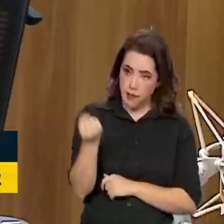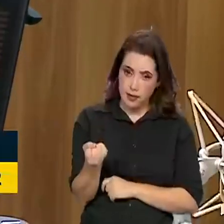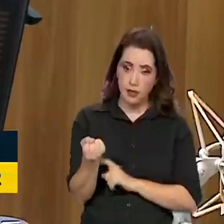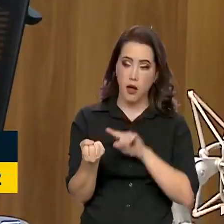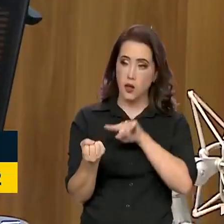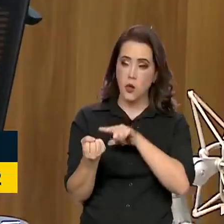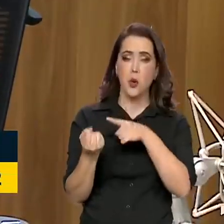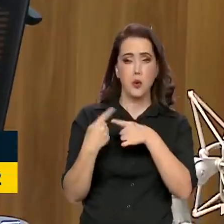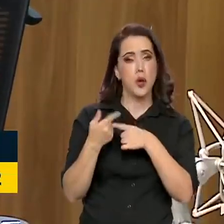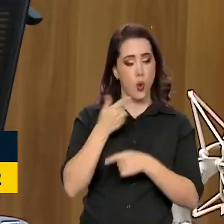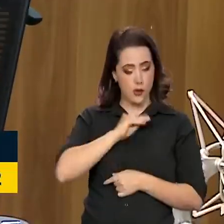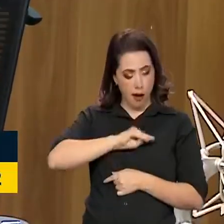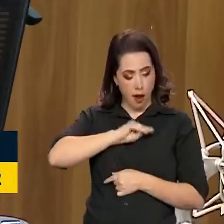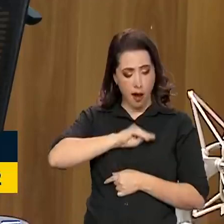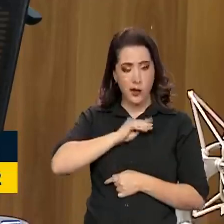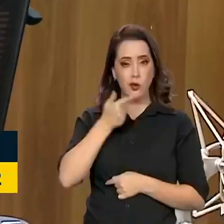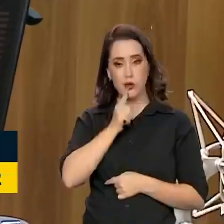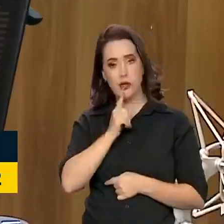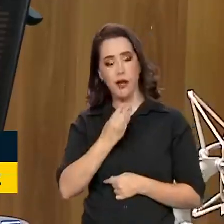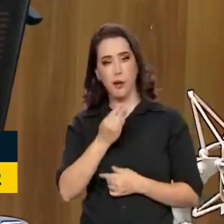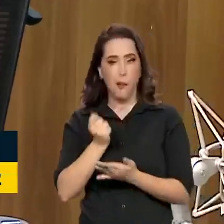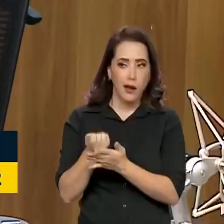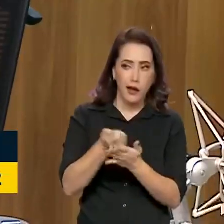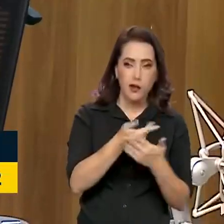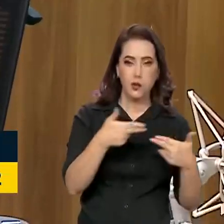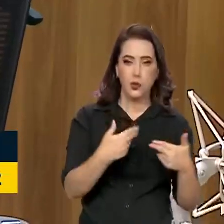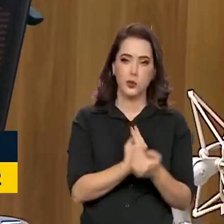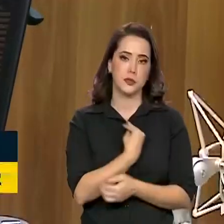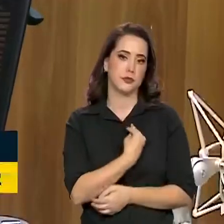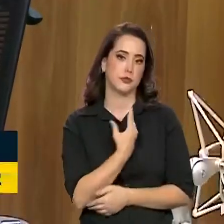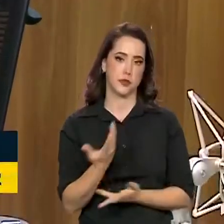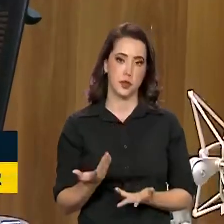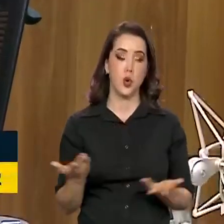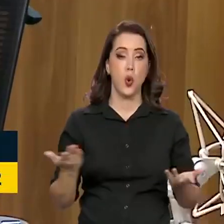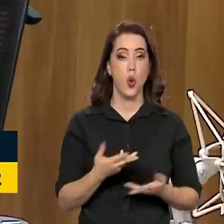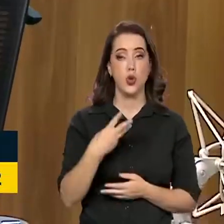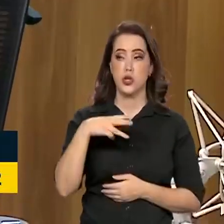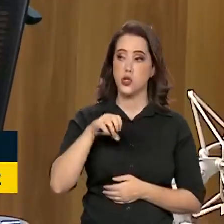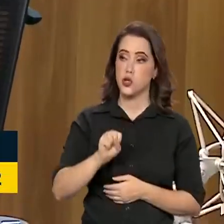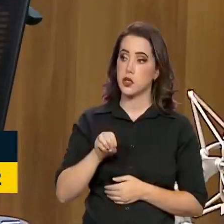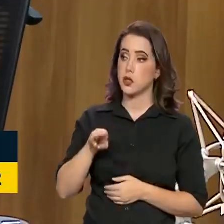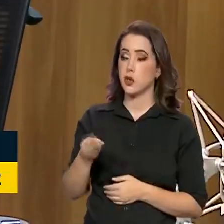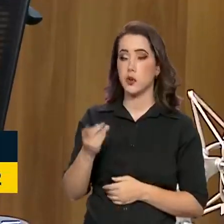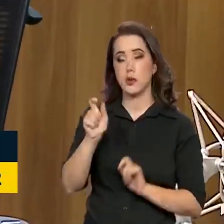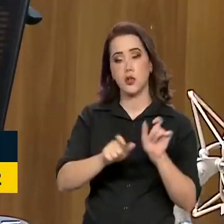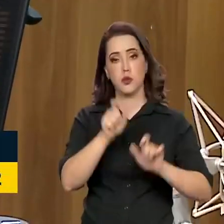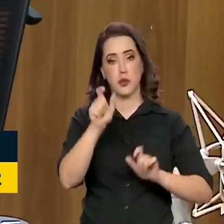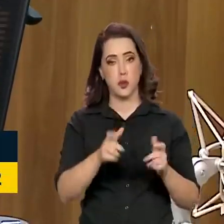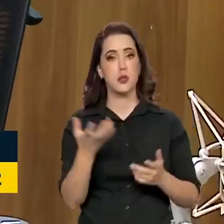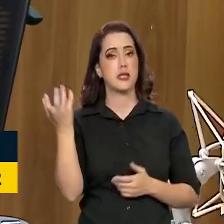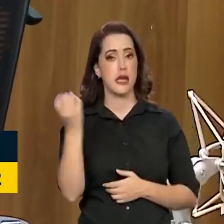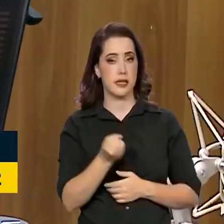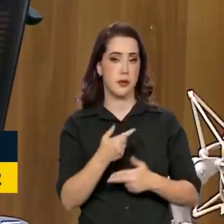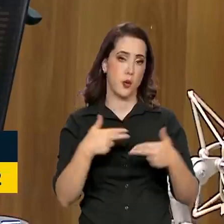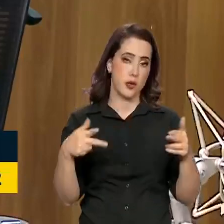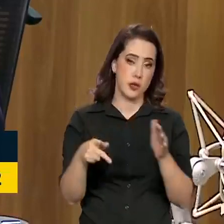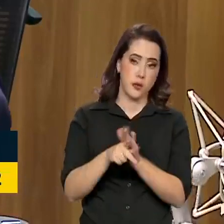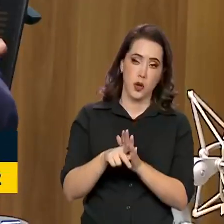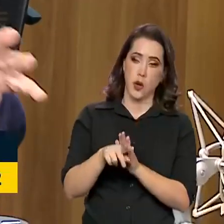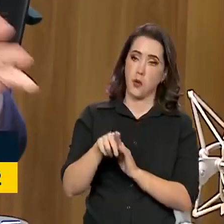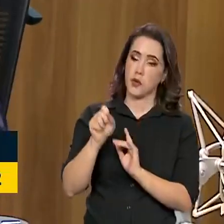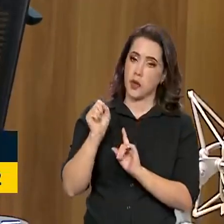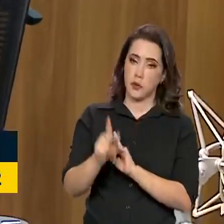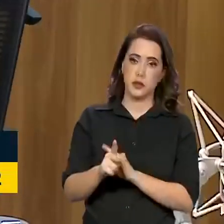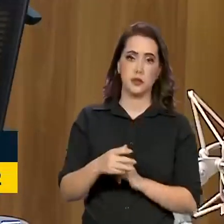faz sobreviver. Hoje nós temos 38 milhões de brasileiros recebendo algum benefício da Previdência. 30